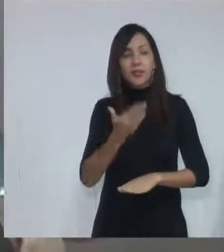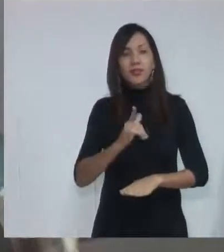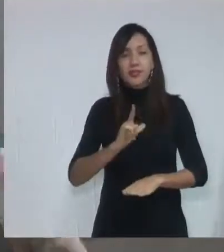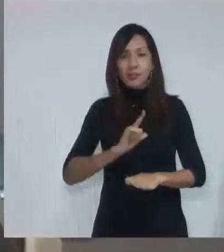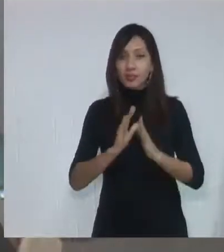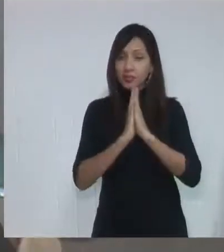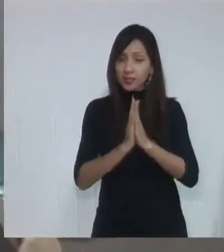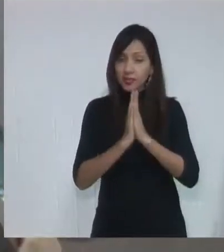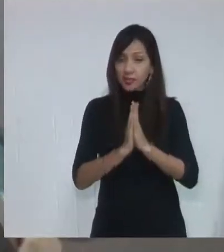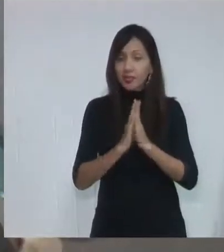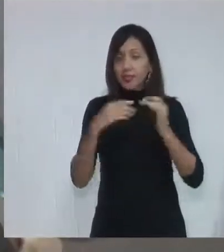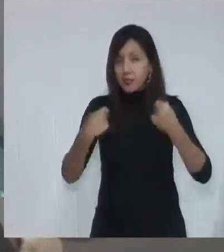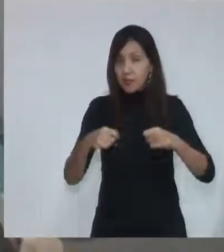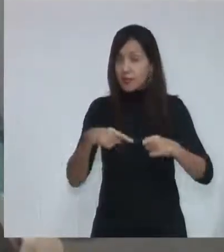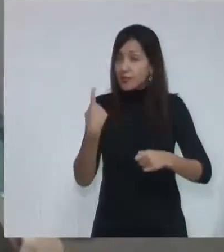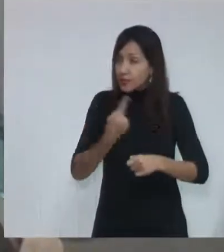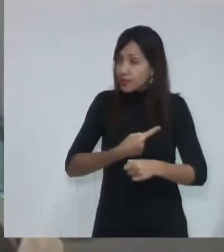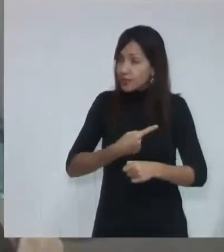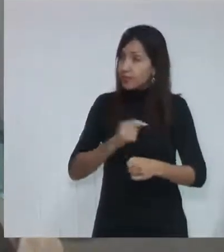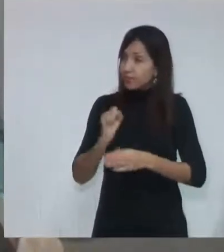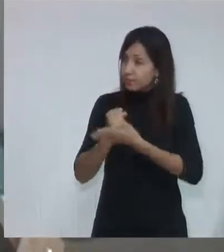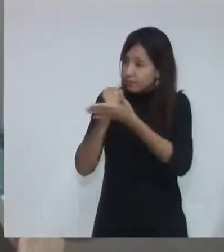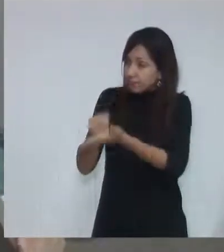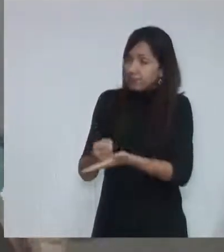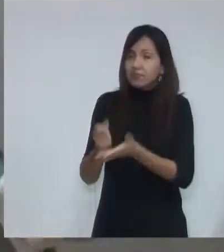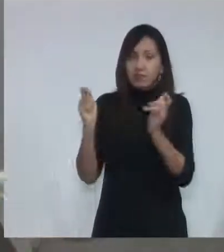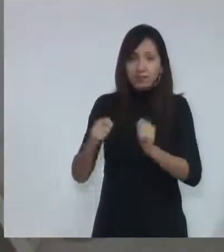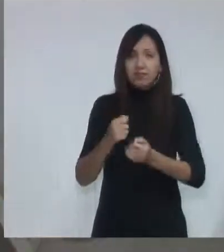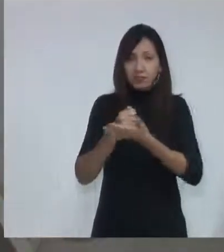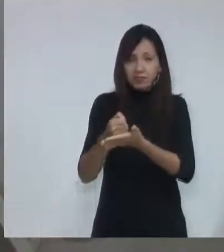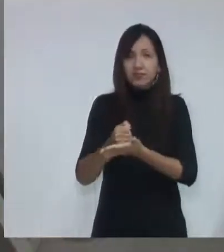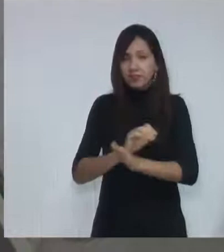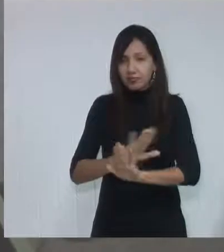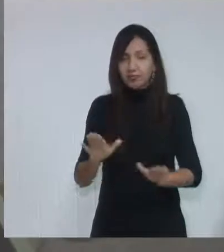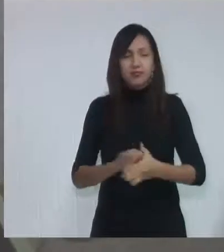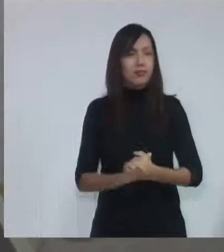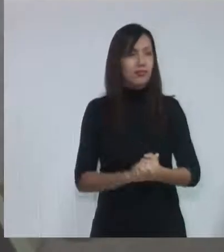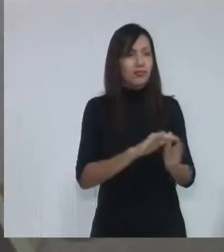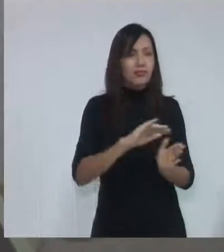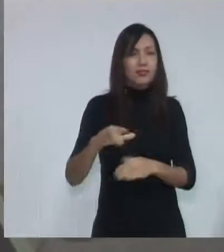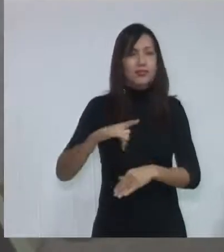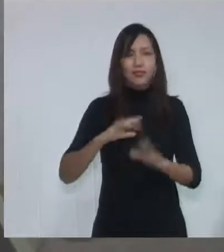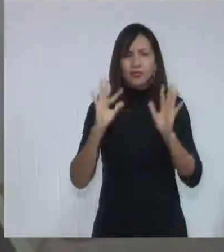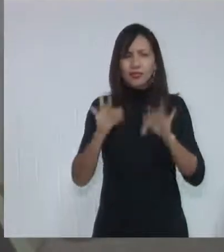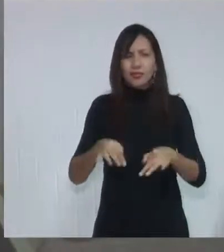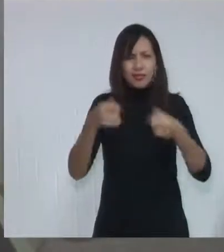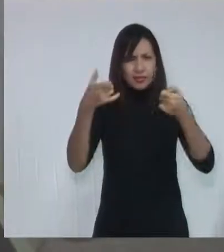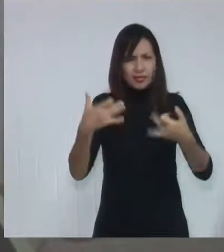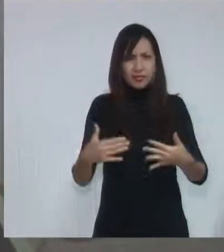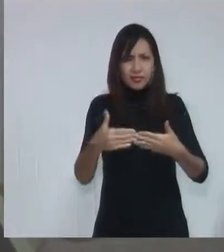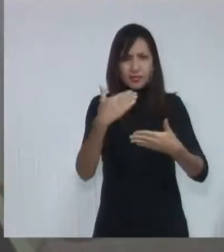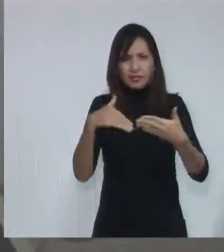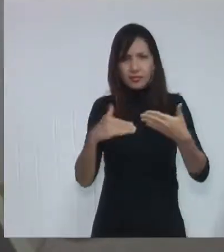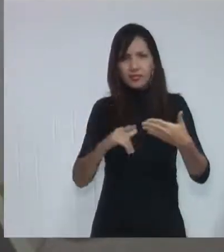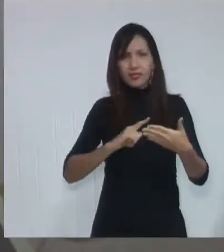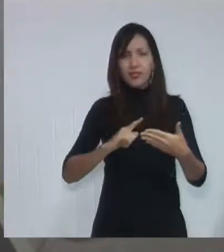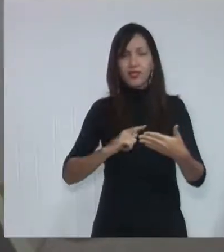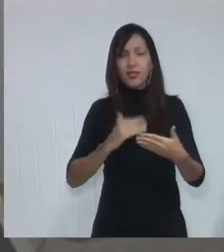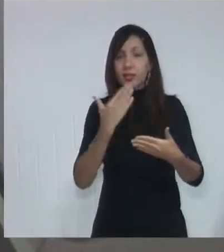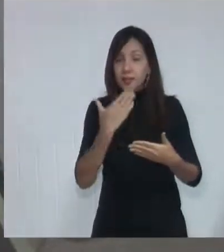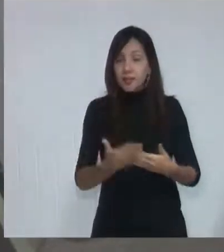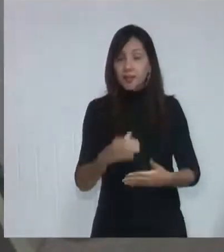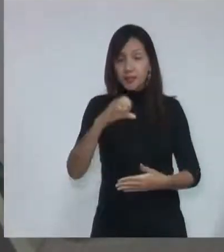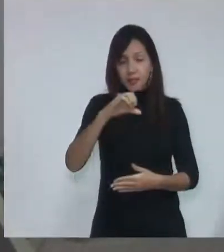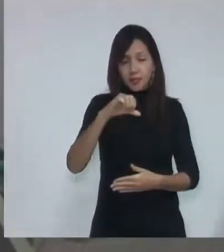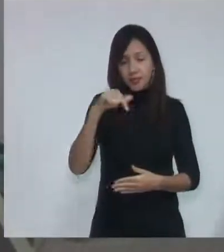de apelo, se precisar da nossa ajuda, né, o que a gente possa colaborar. Eu quero usar esse tempinho final para explicar a moção 97.